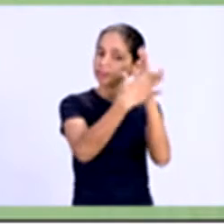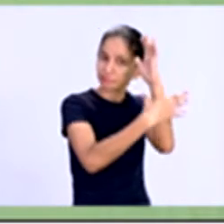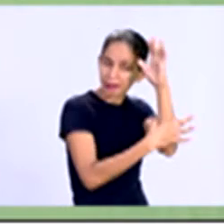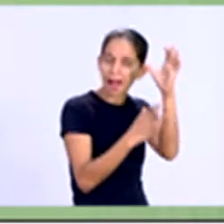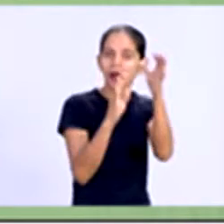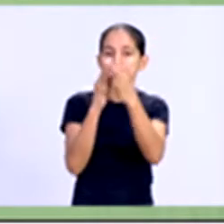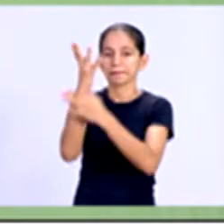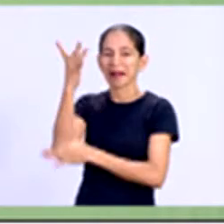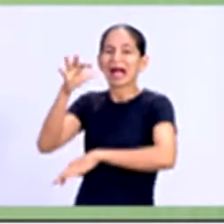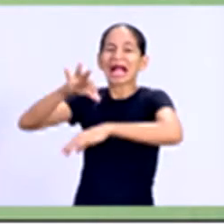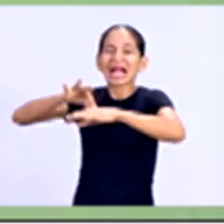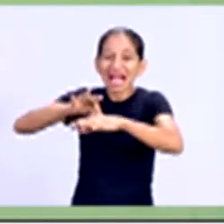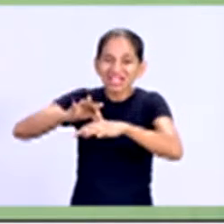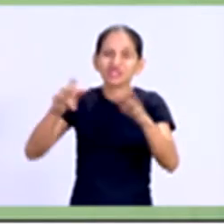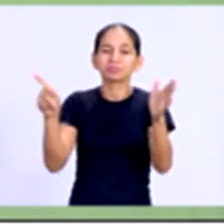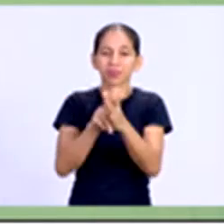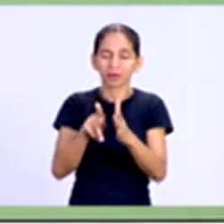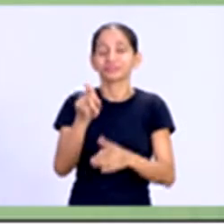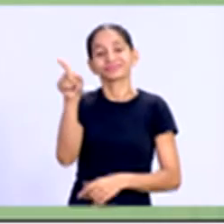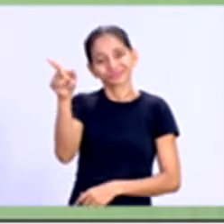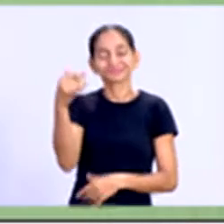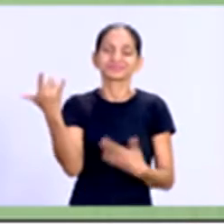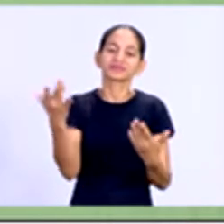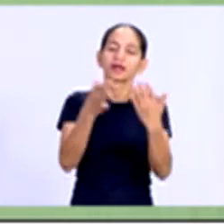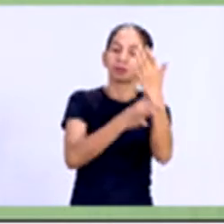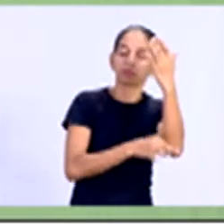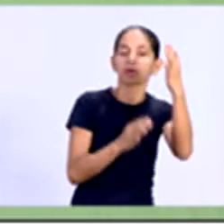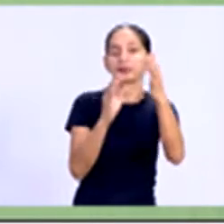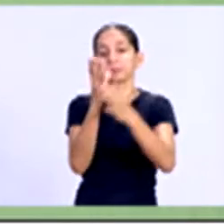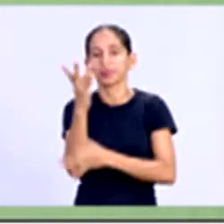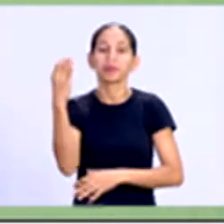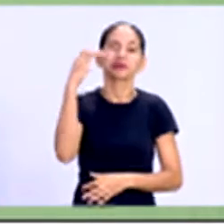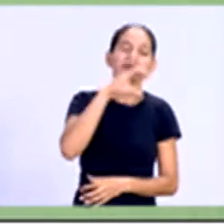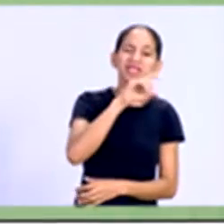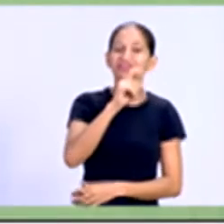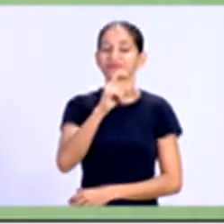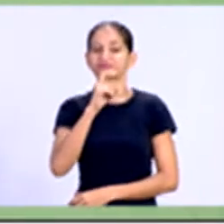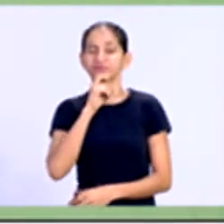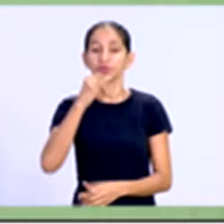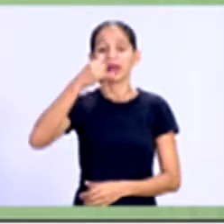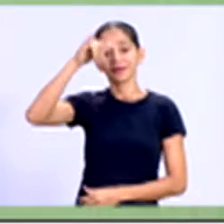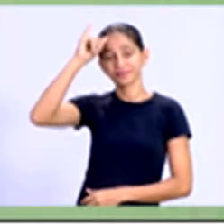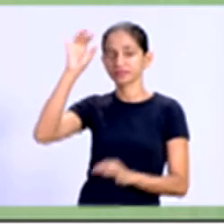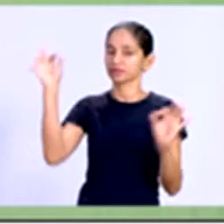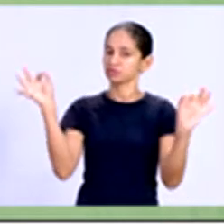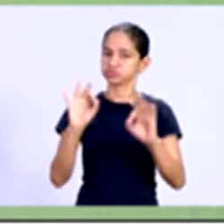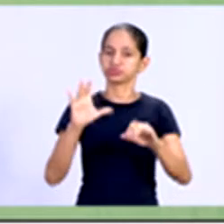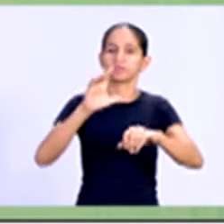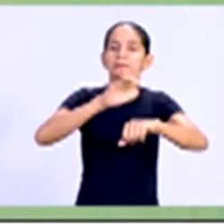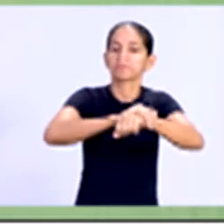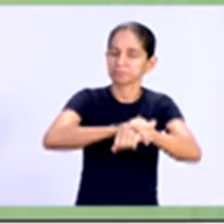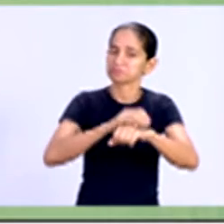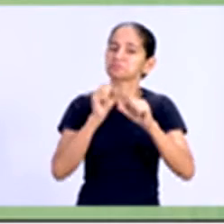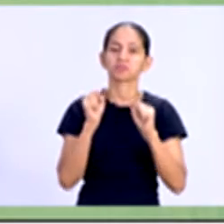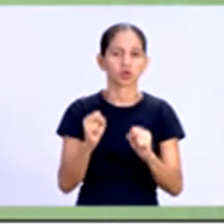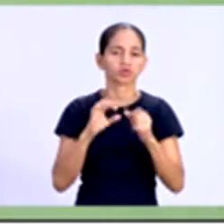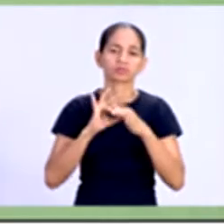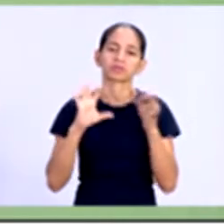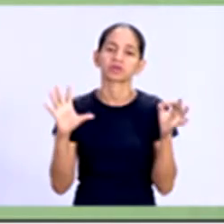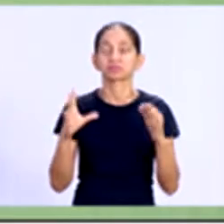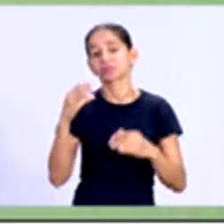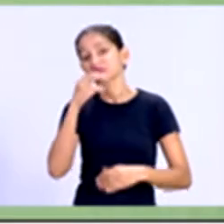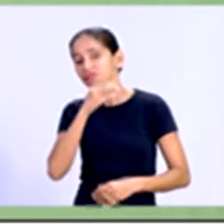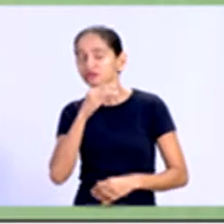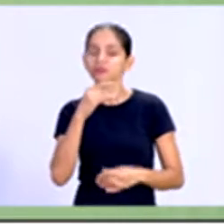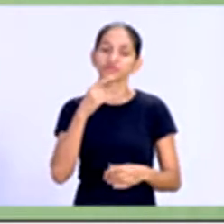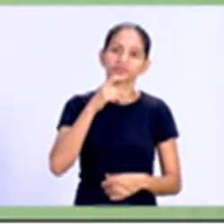manipula a carne. Luva térmica para pegar algum produto em locais quentes,